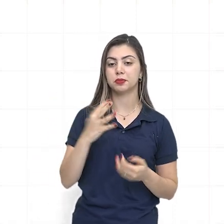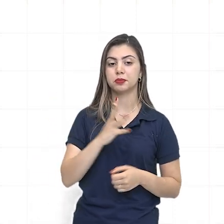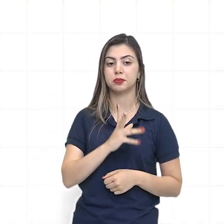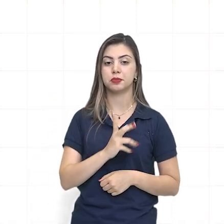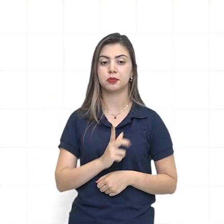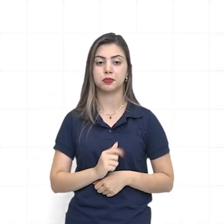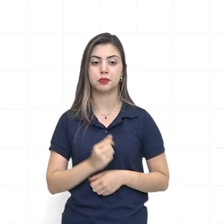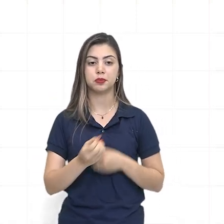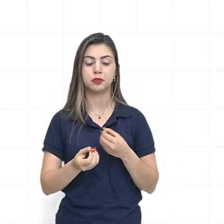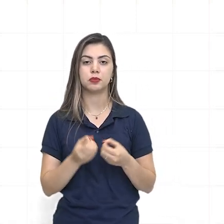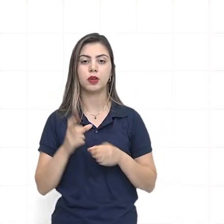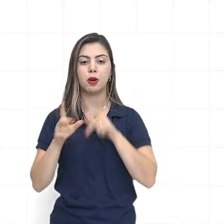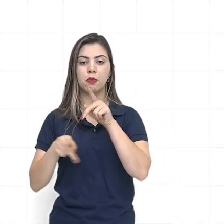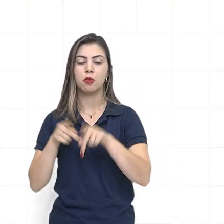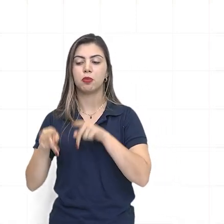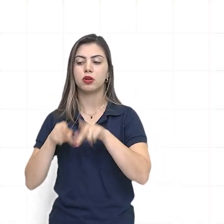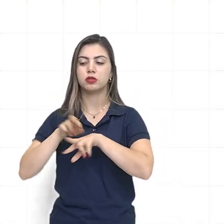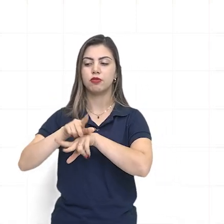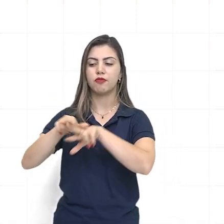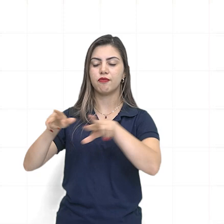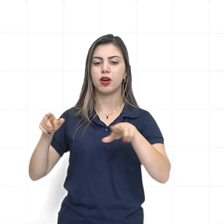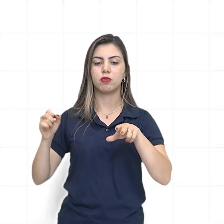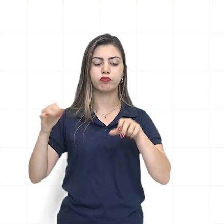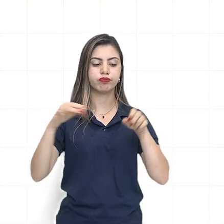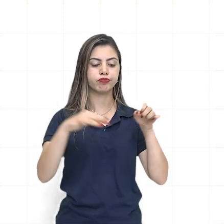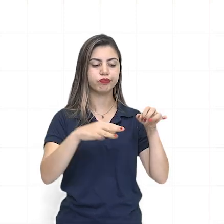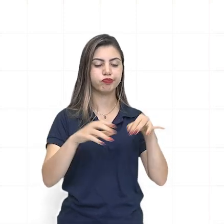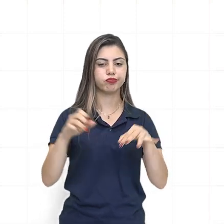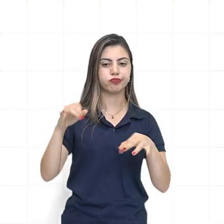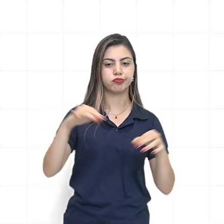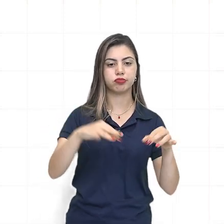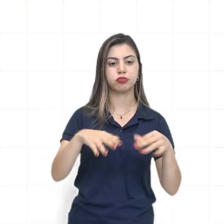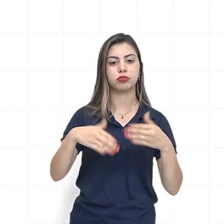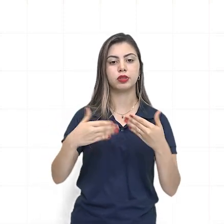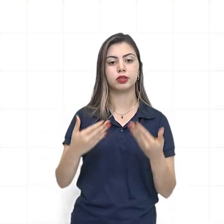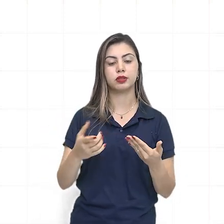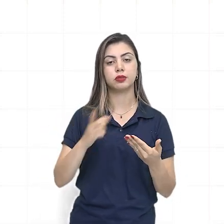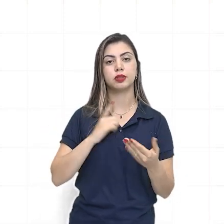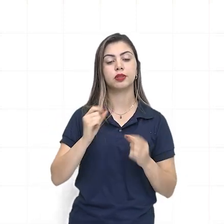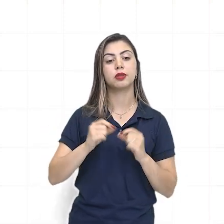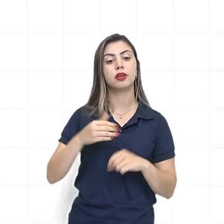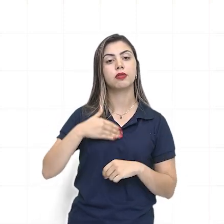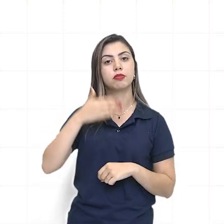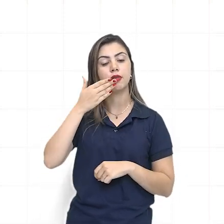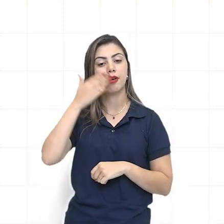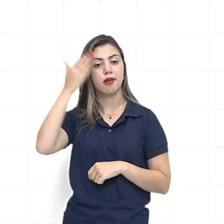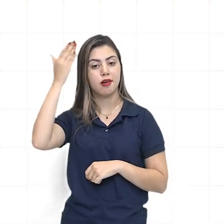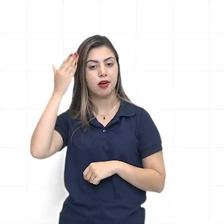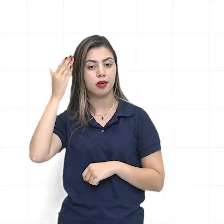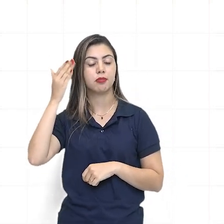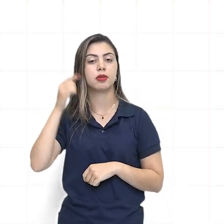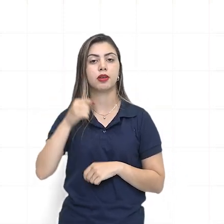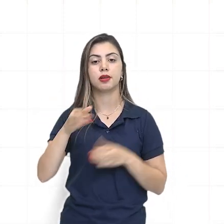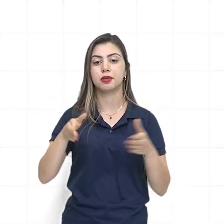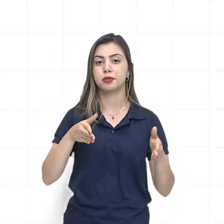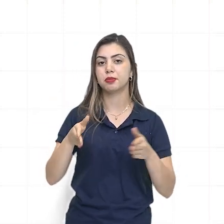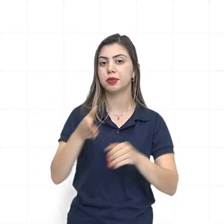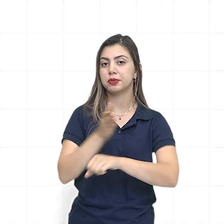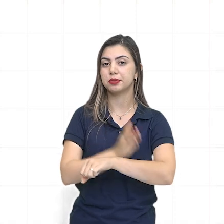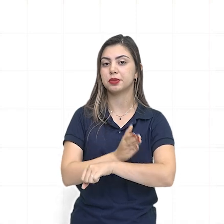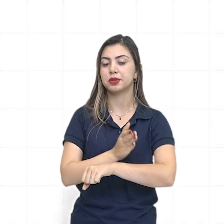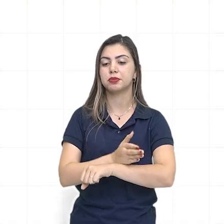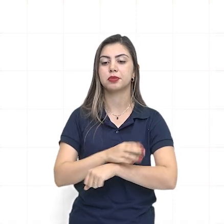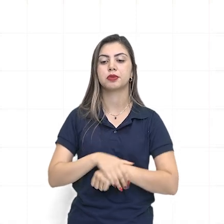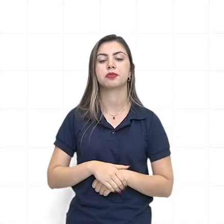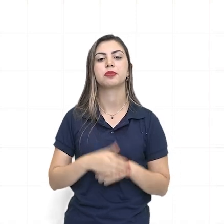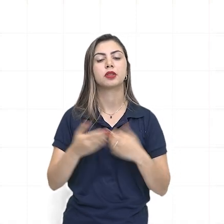foi ocupada por diferentes povos, destacando-se a presença árabe, na Idade Média.